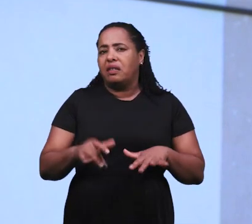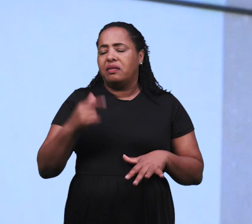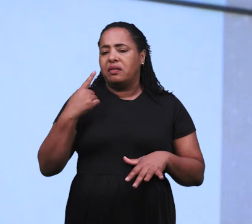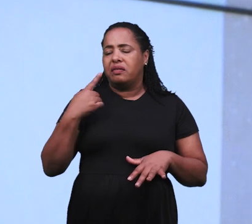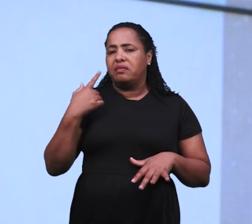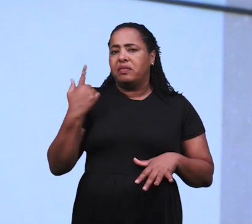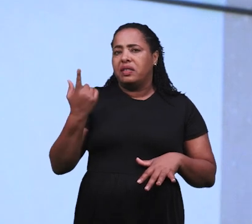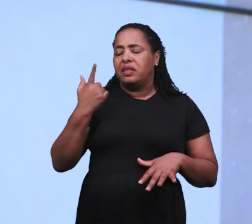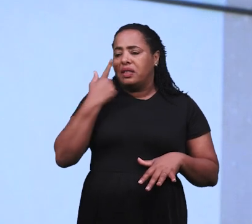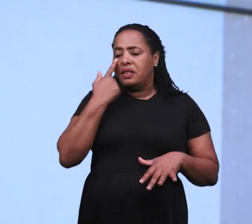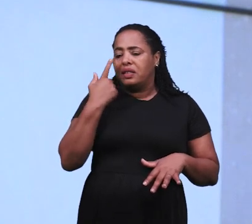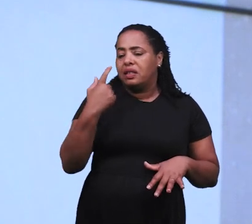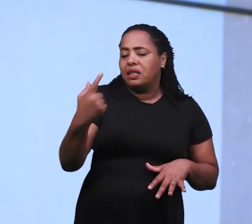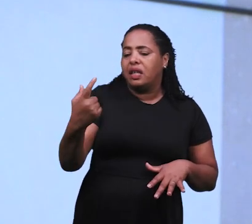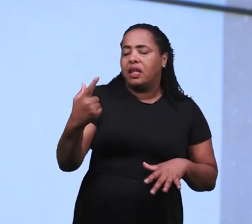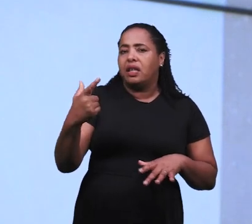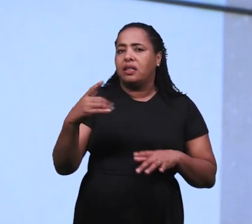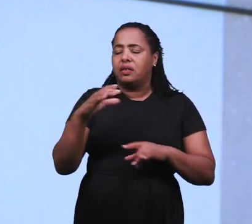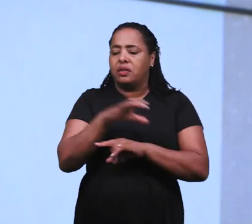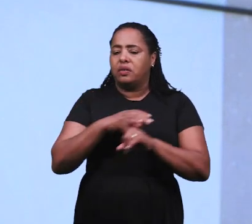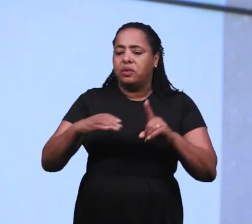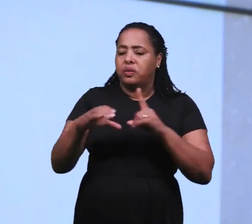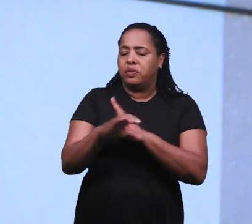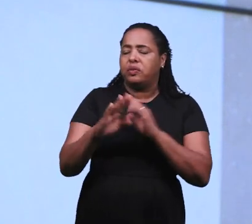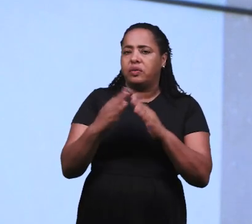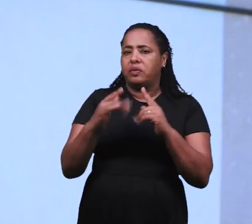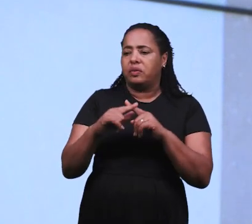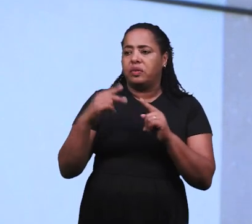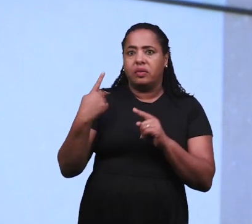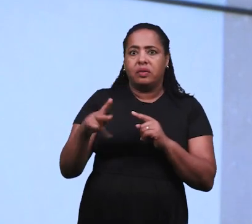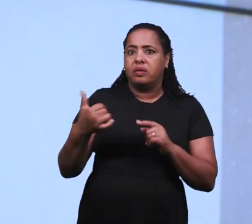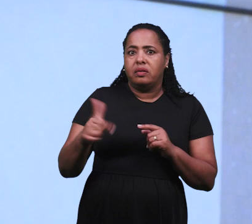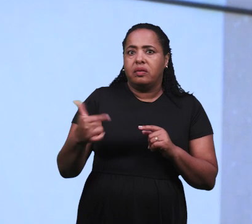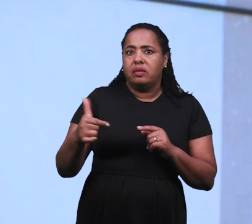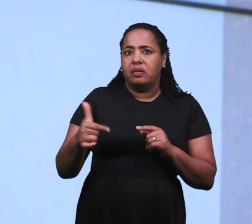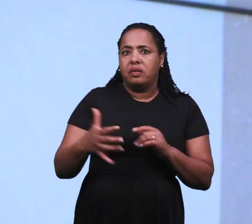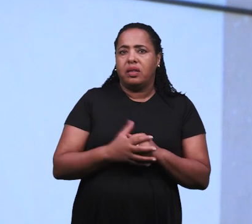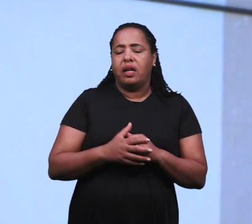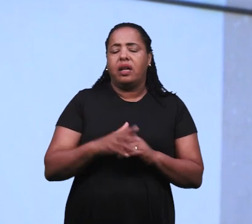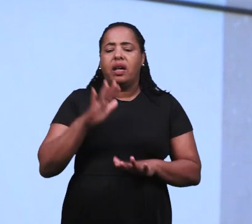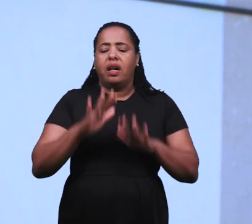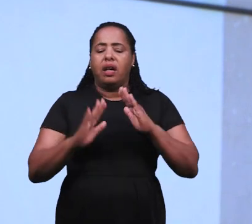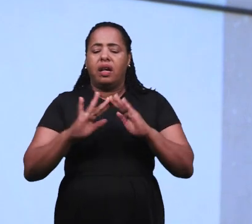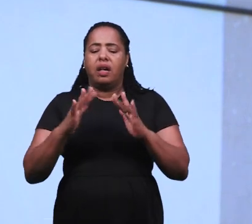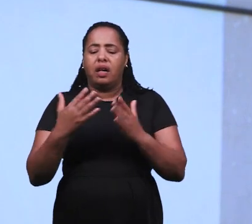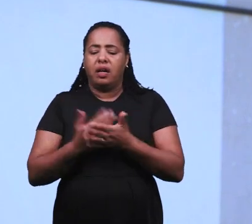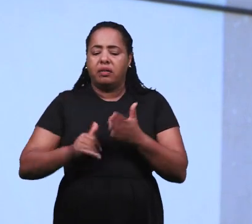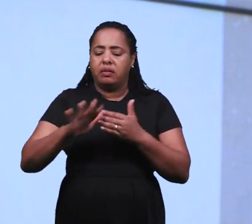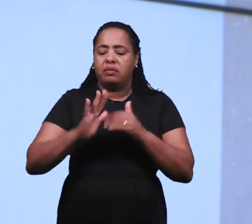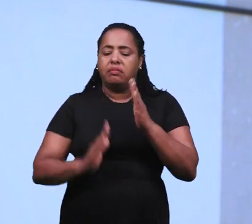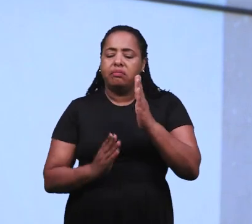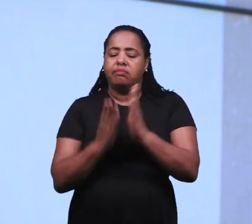culto na igreja dele. Veja, a extensão da capelania, ela extrapola aquele ambiente da escola e